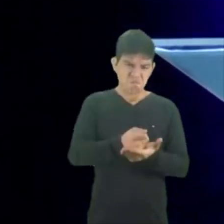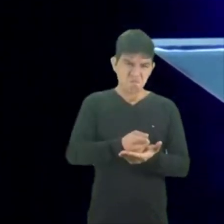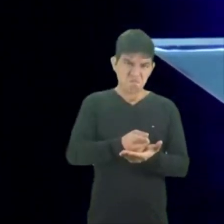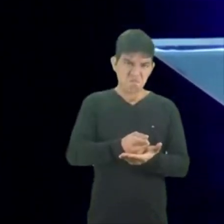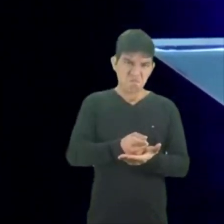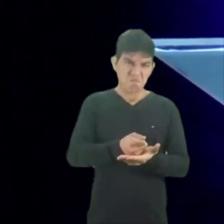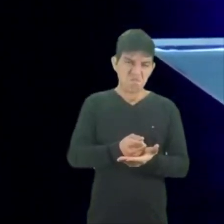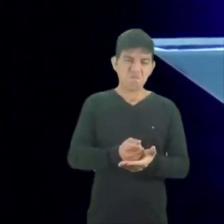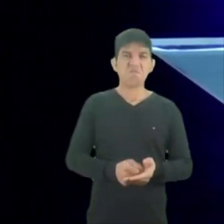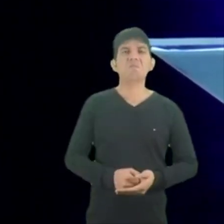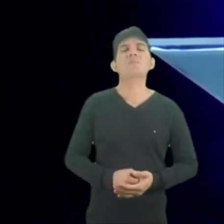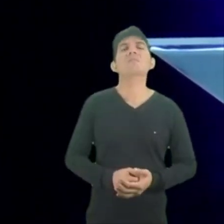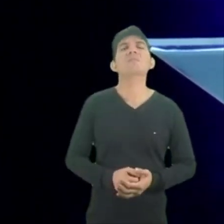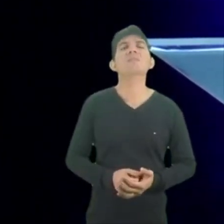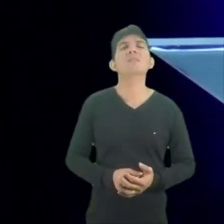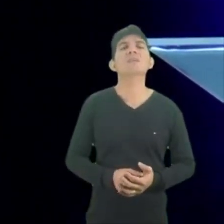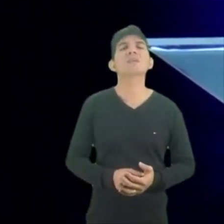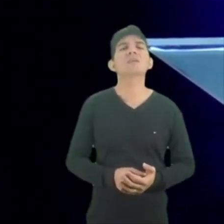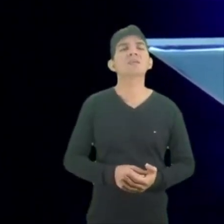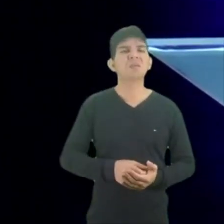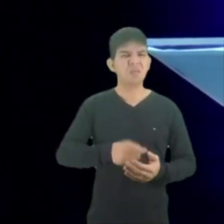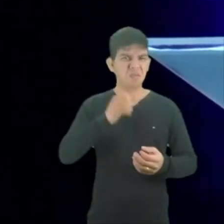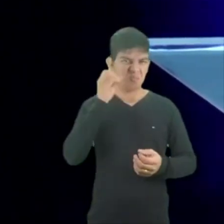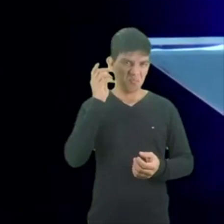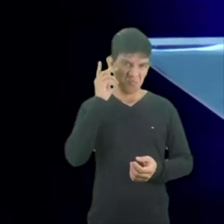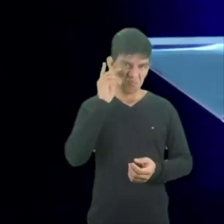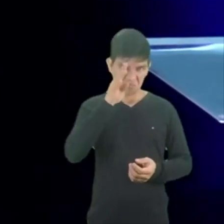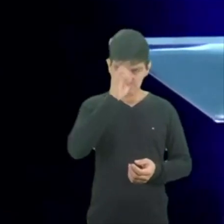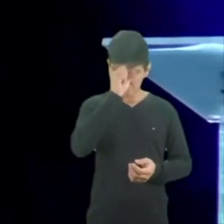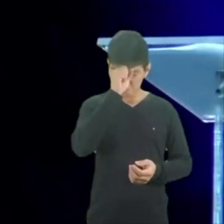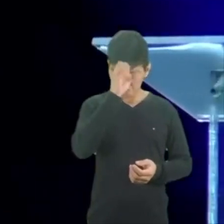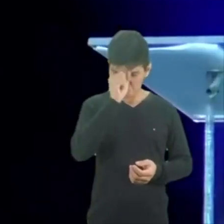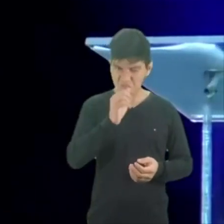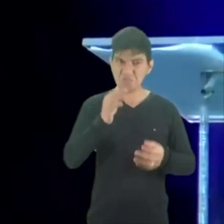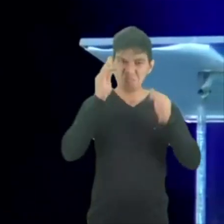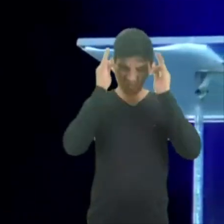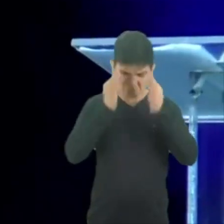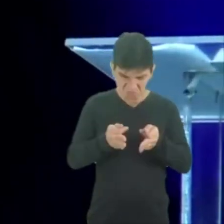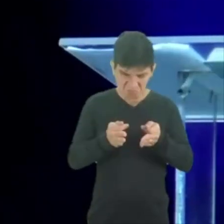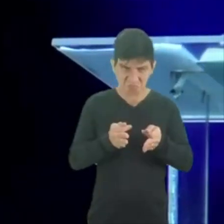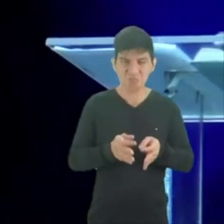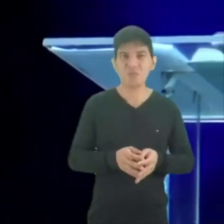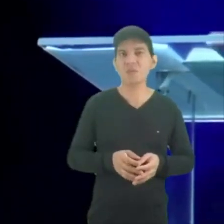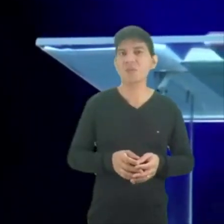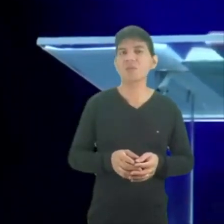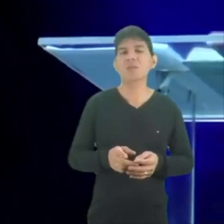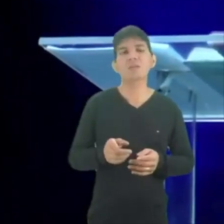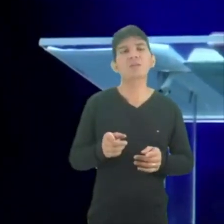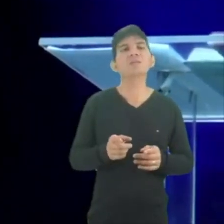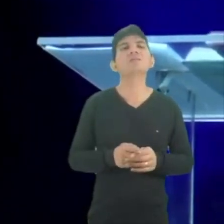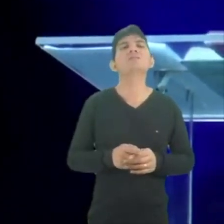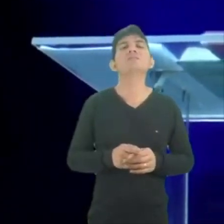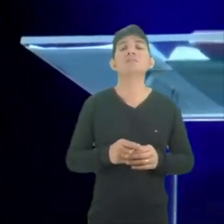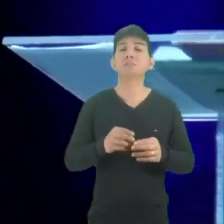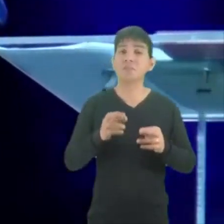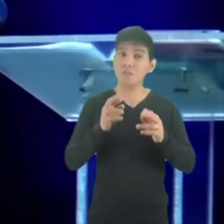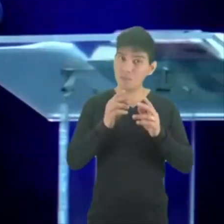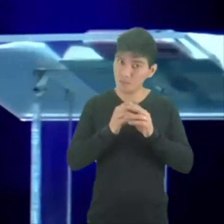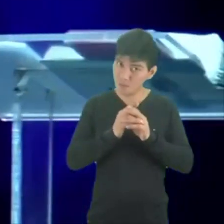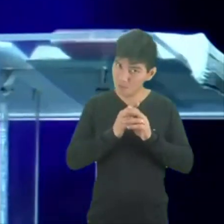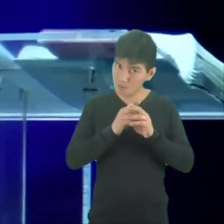meu filho aqui, ó, para ele aprender a ser mais fiel. Claro que ao mesmo tempo ele faz isso com